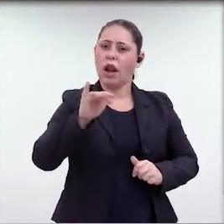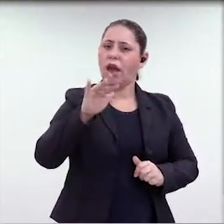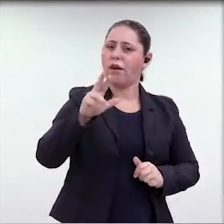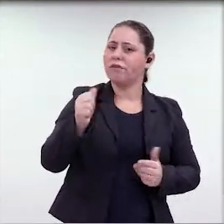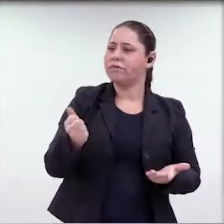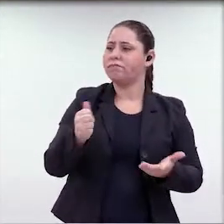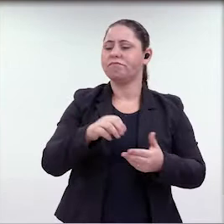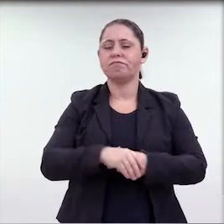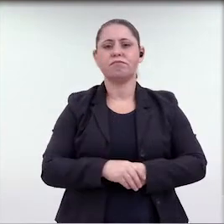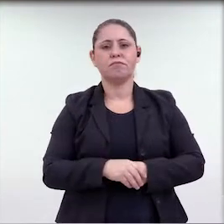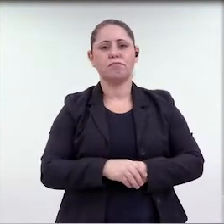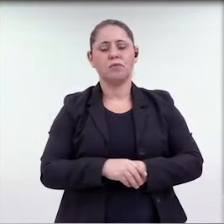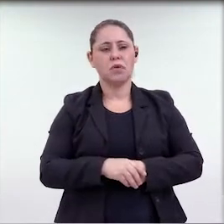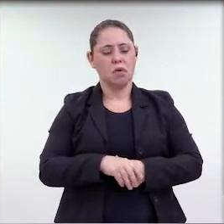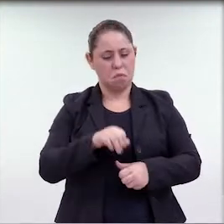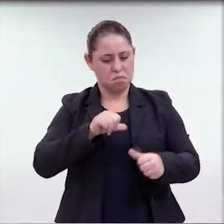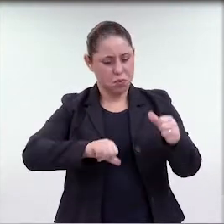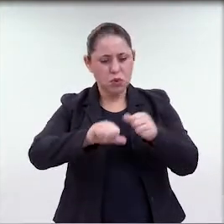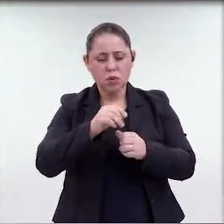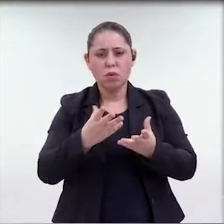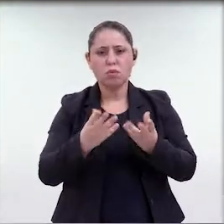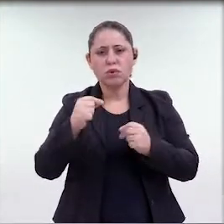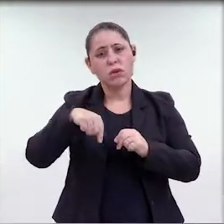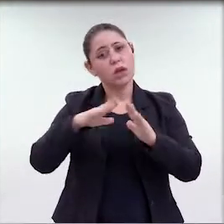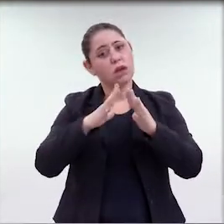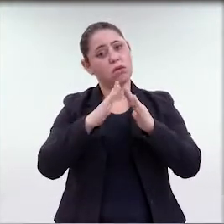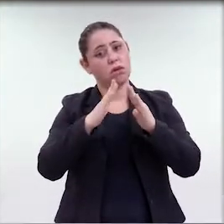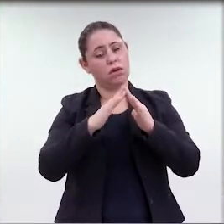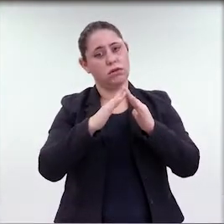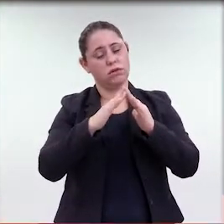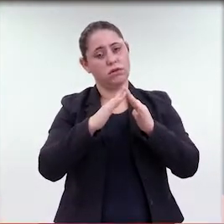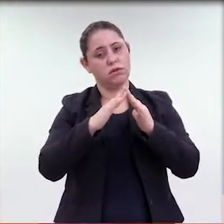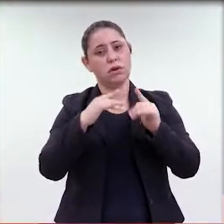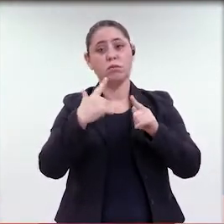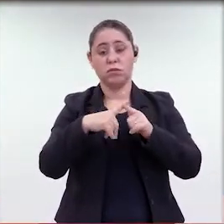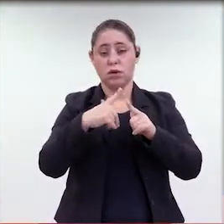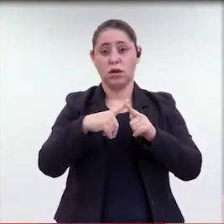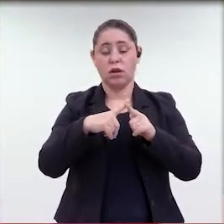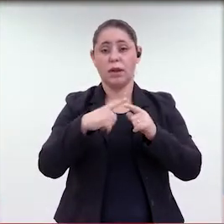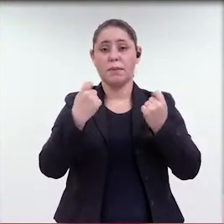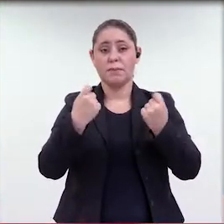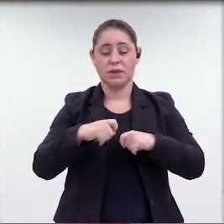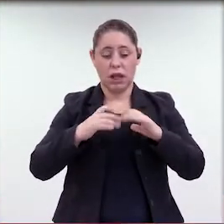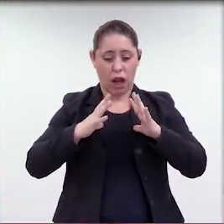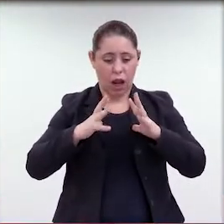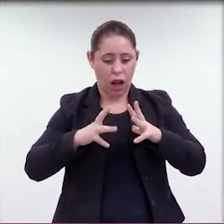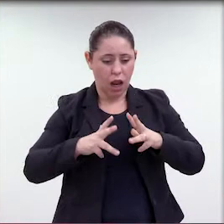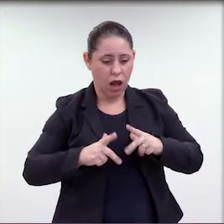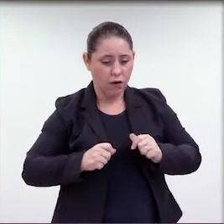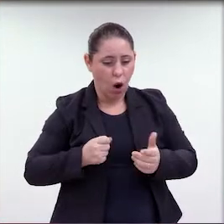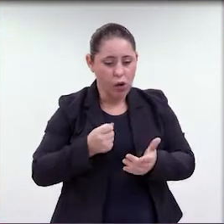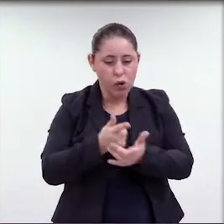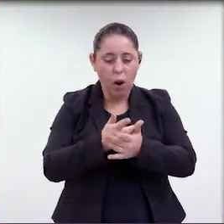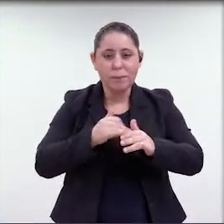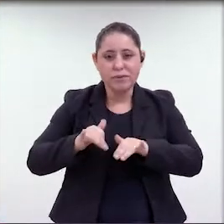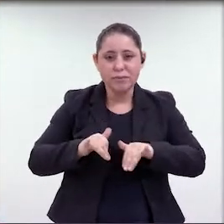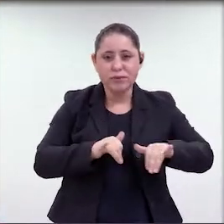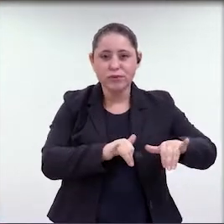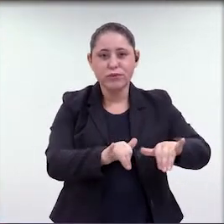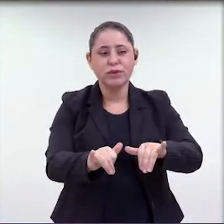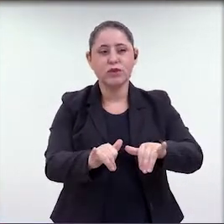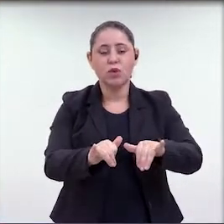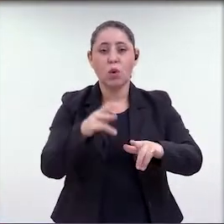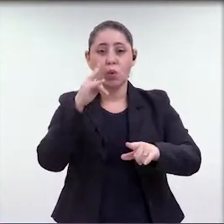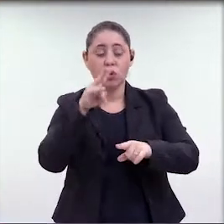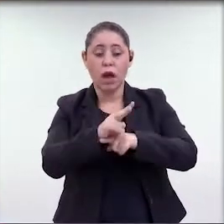né, Lívia? Nós mudamos muita coisa aqui em casa em relação a isso, porque nós temos que higienizar as compras, né?